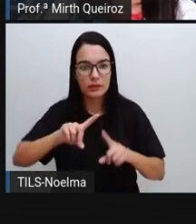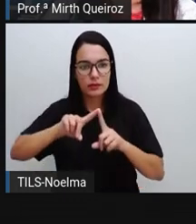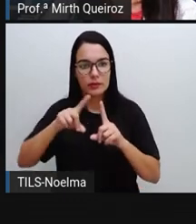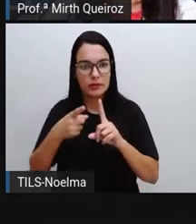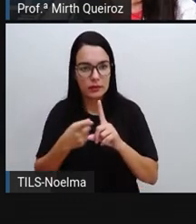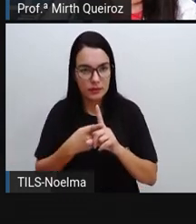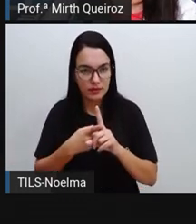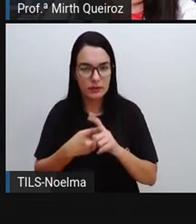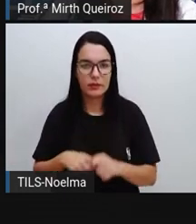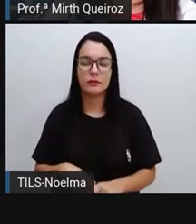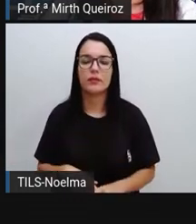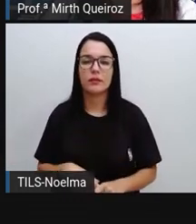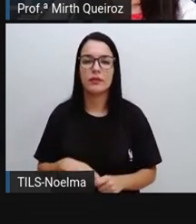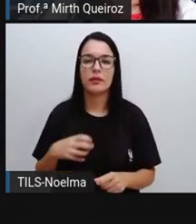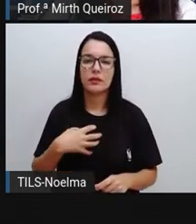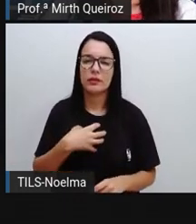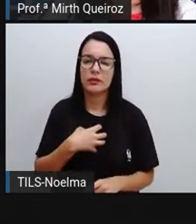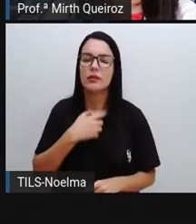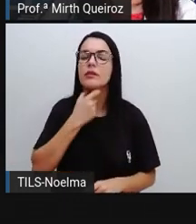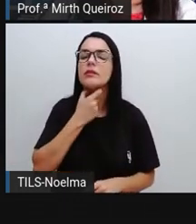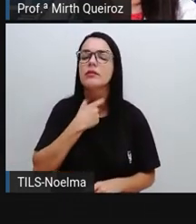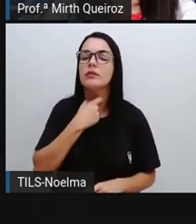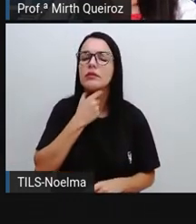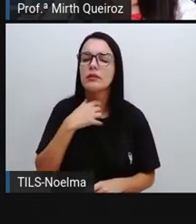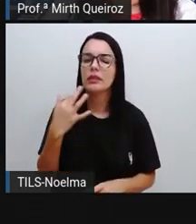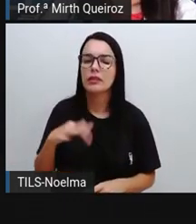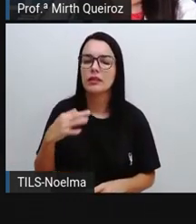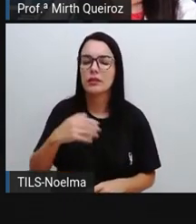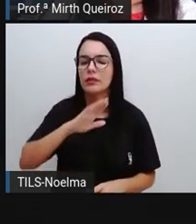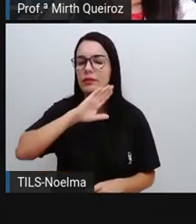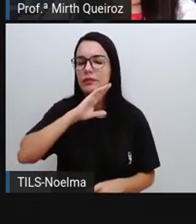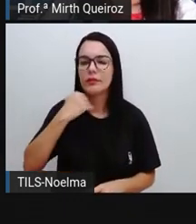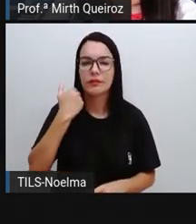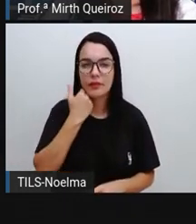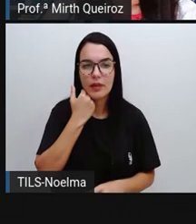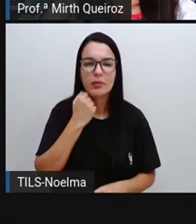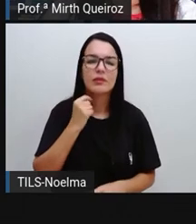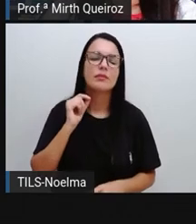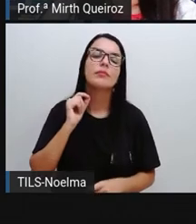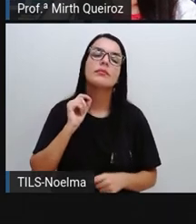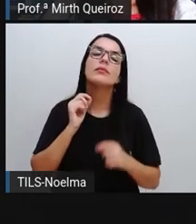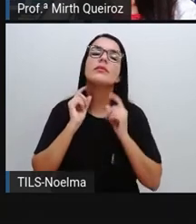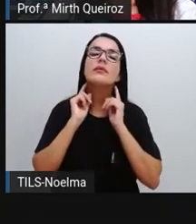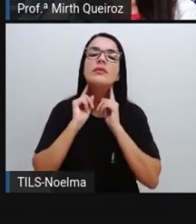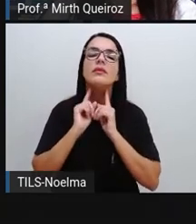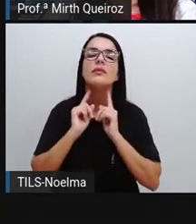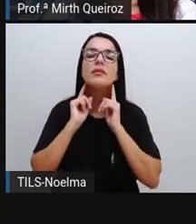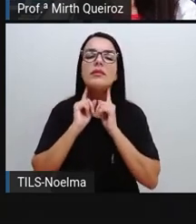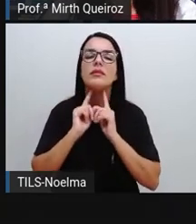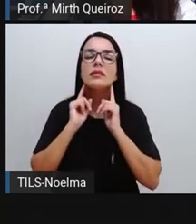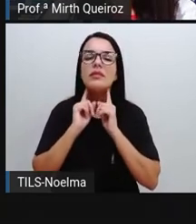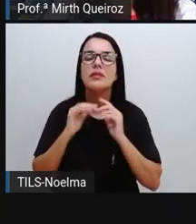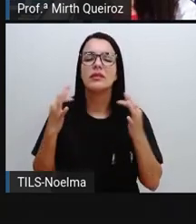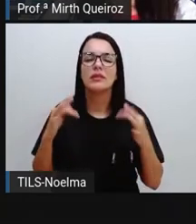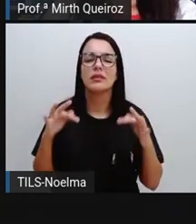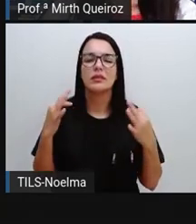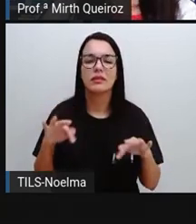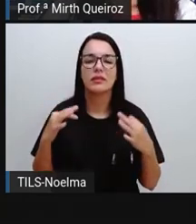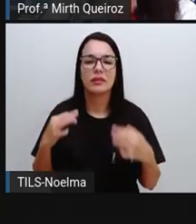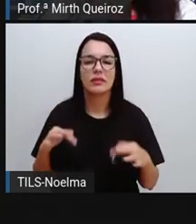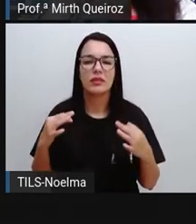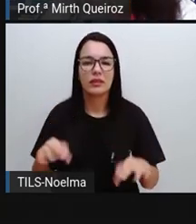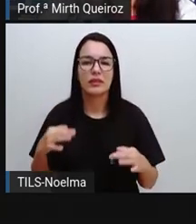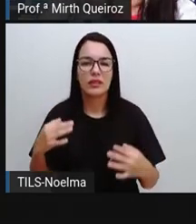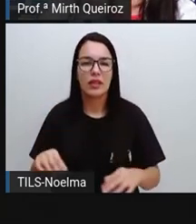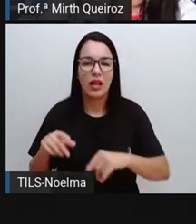certo? Os sintomas são dor de garganta, febre, inflamação dos gânglios cefálicos, erupção rosada,